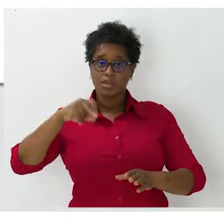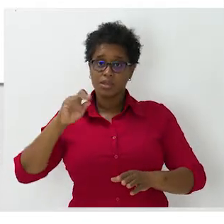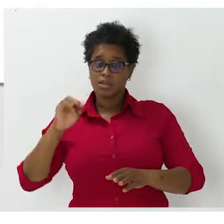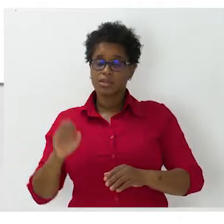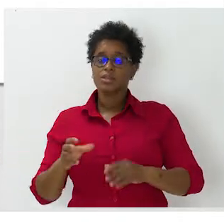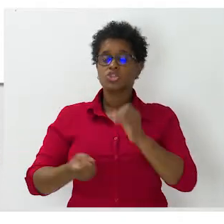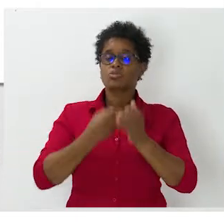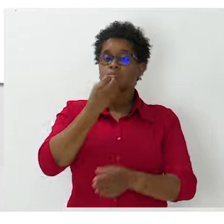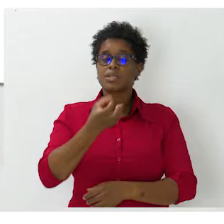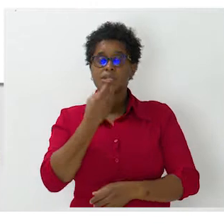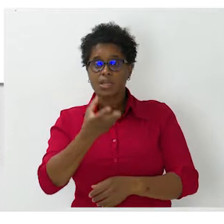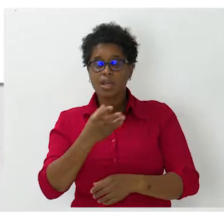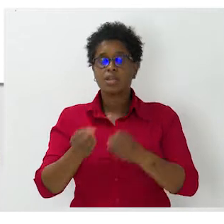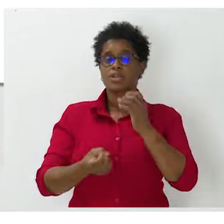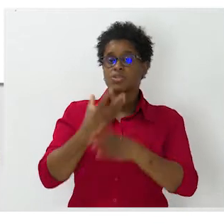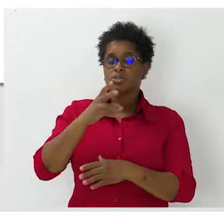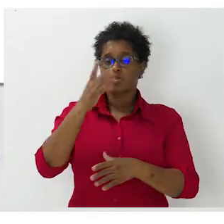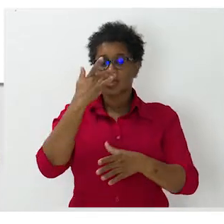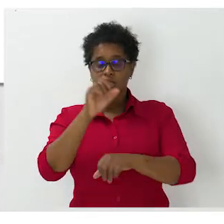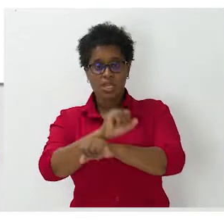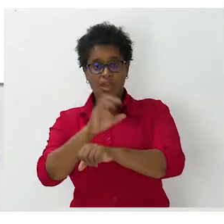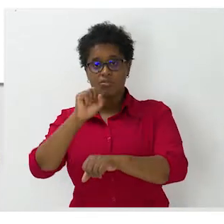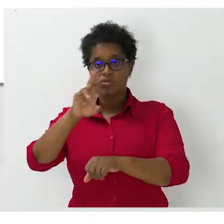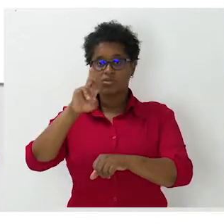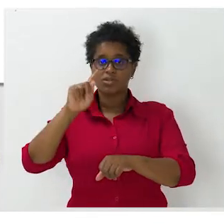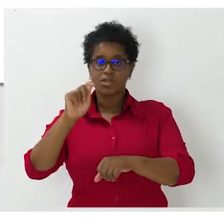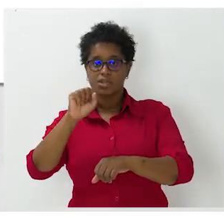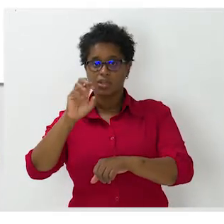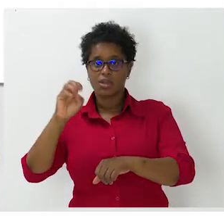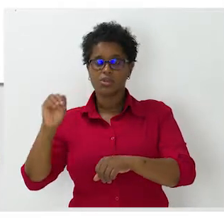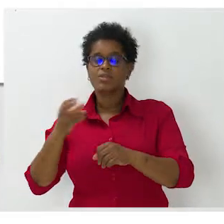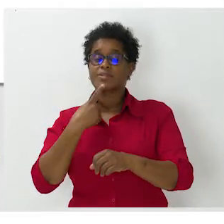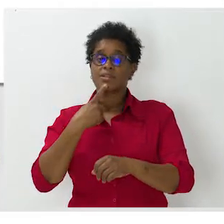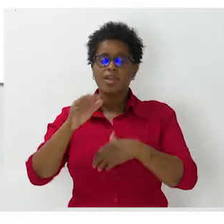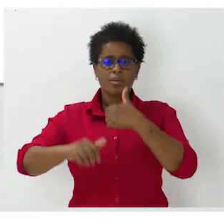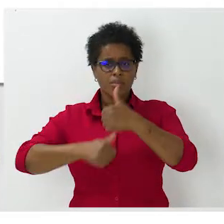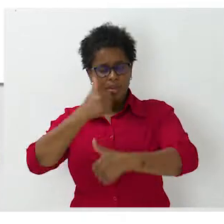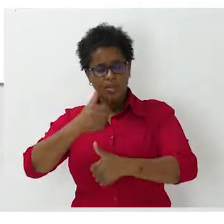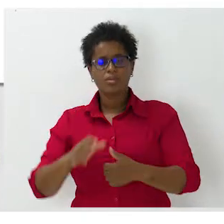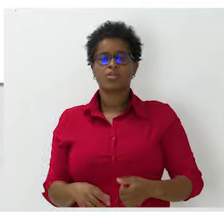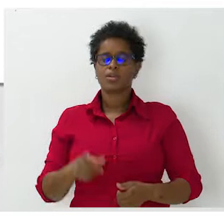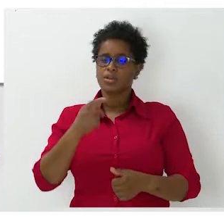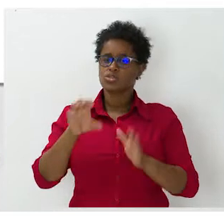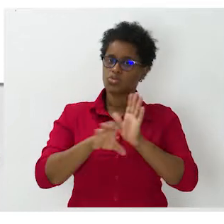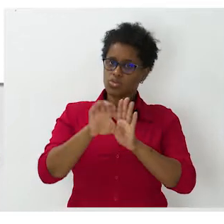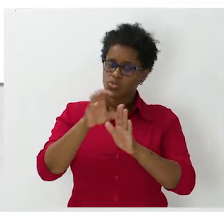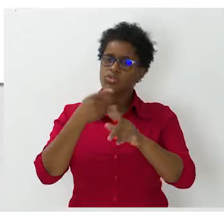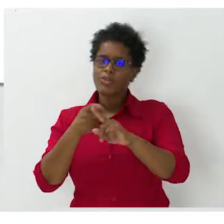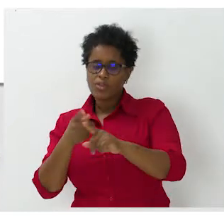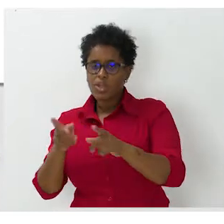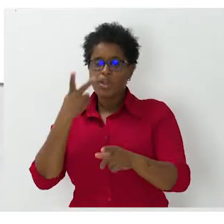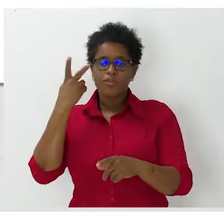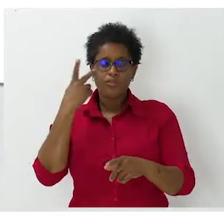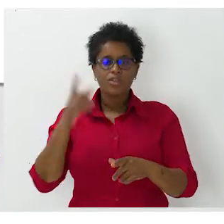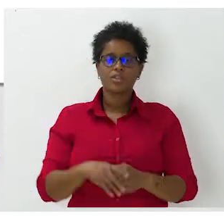a origem dos escravos gregos, compreender as condições diferenciais entre a